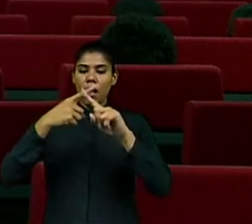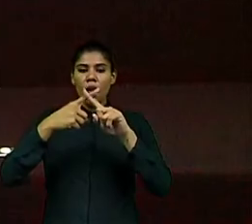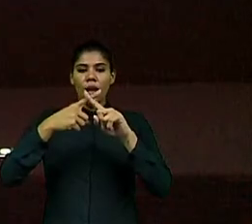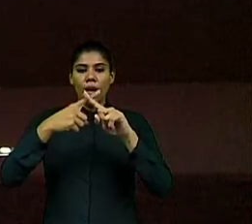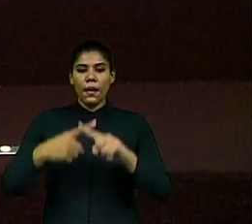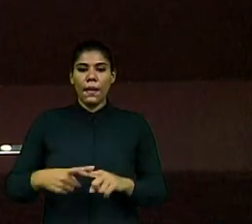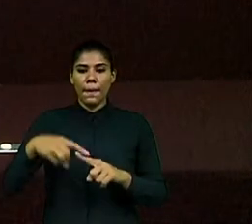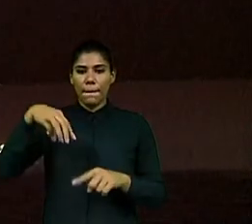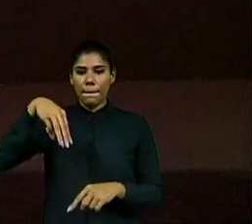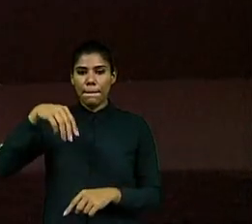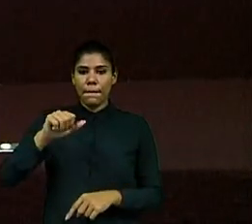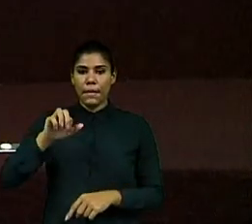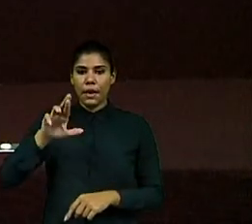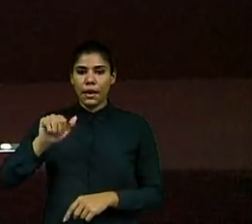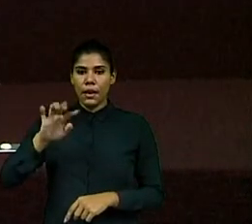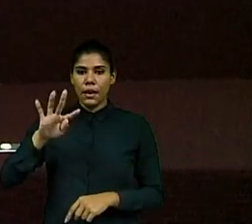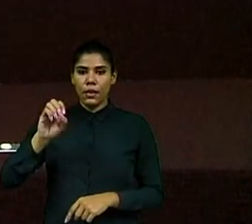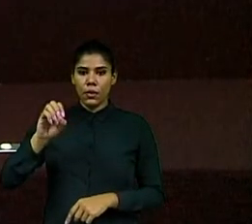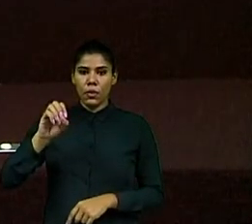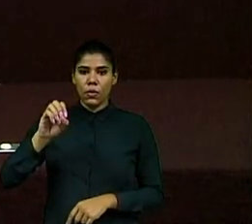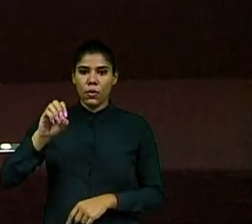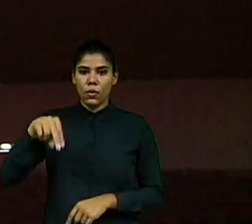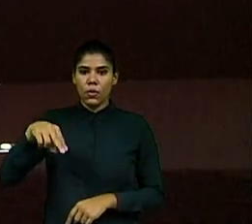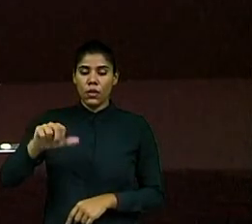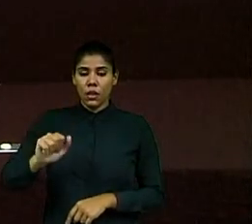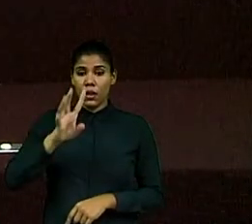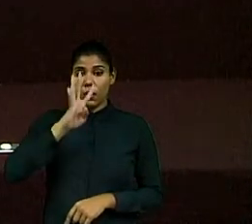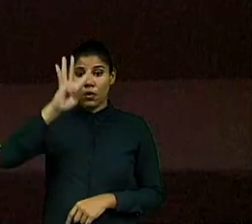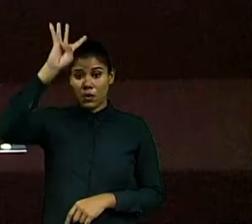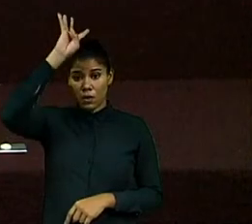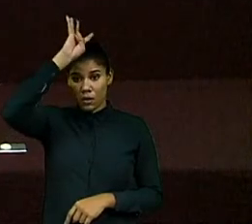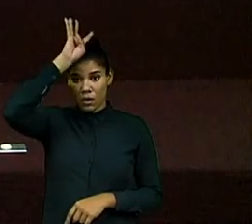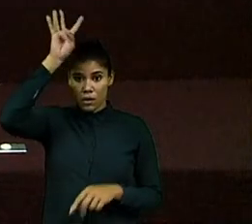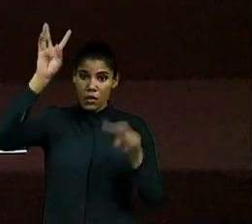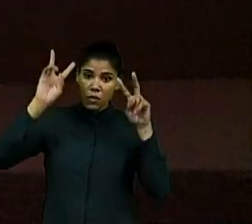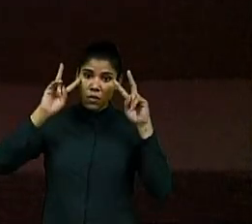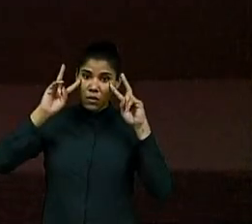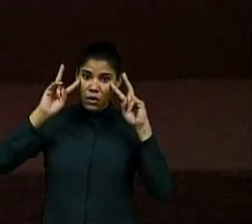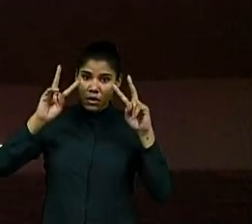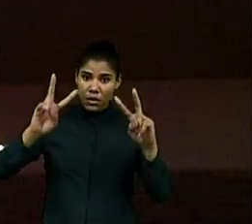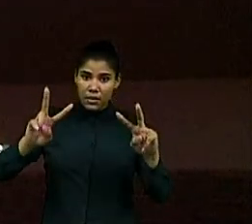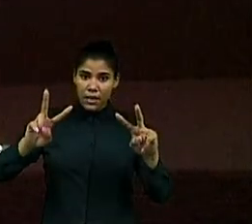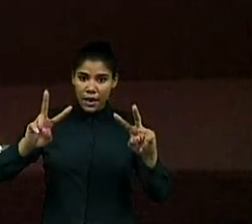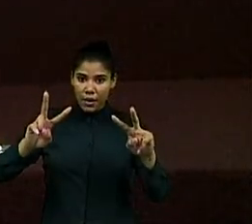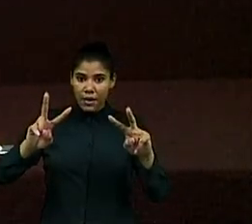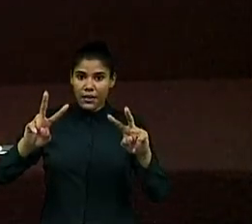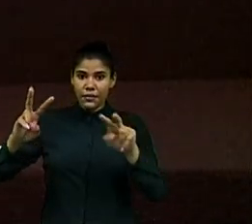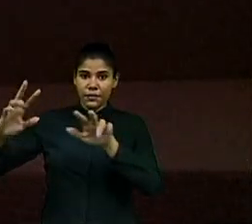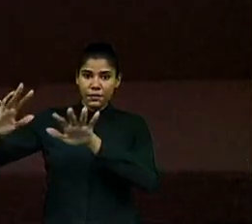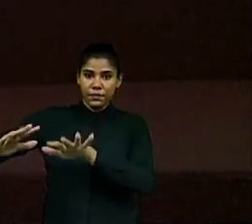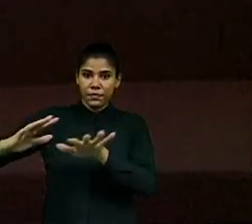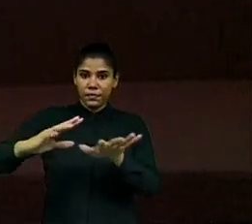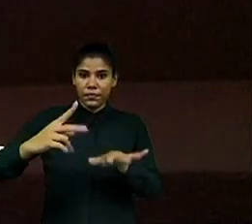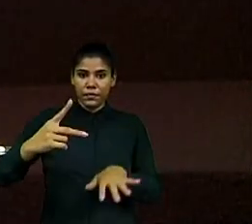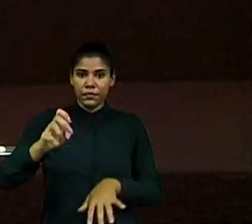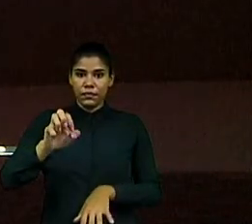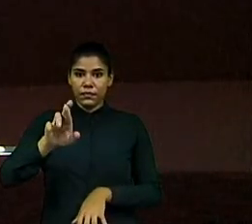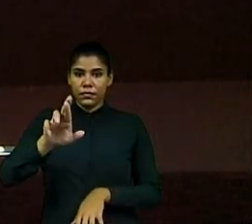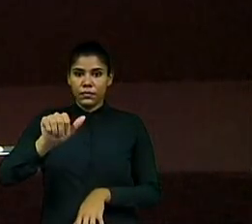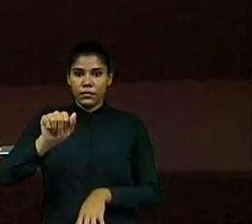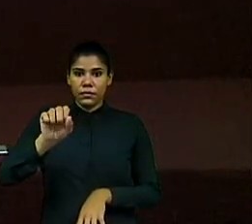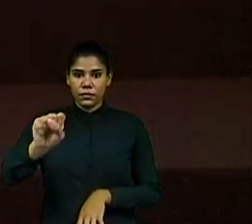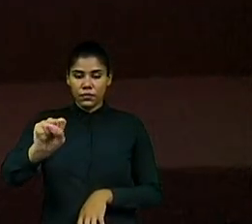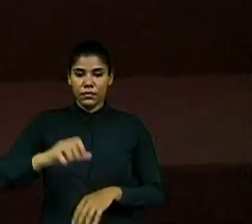maratona quando o soldado grego ave está as tropas dessas se aproximando seria corrido por